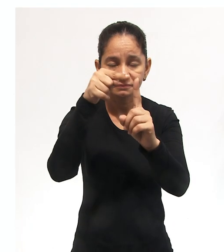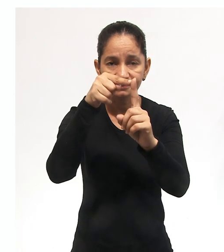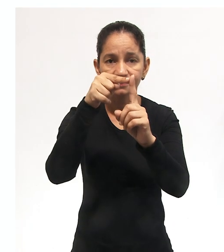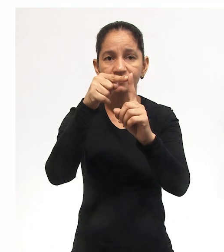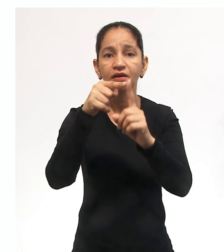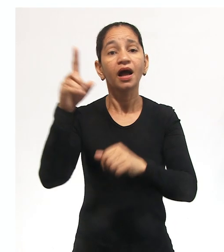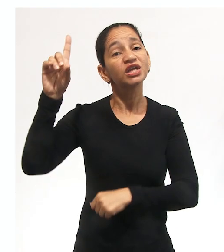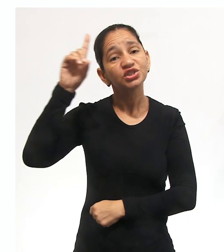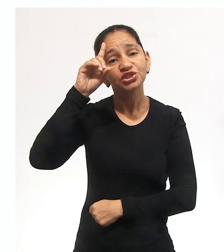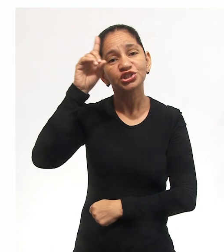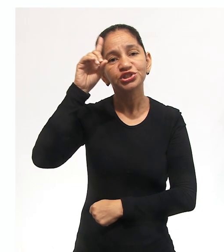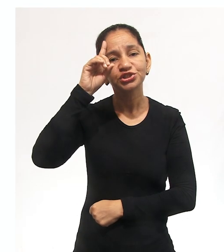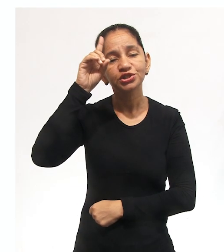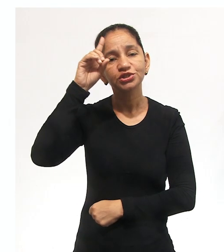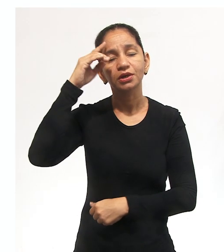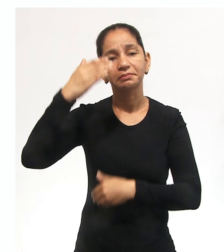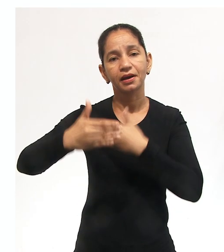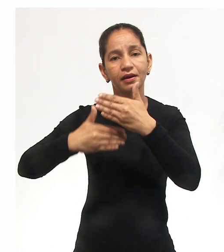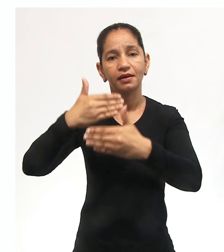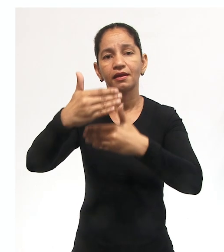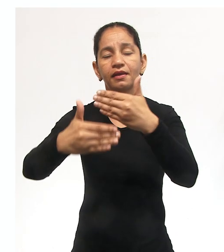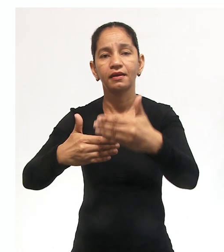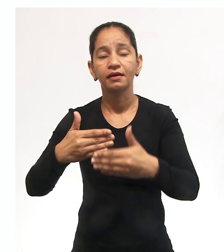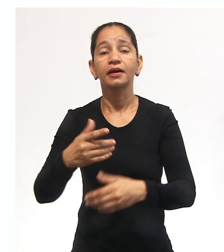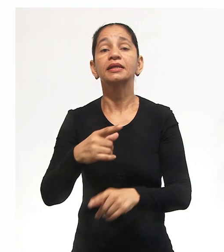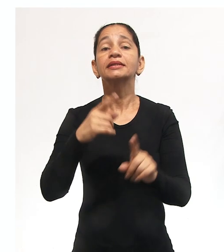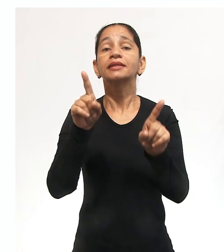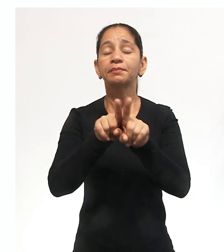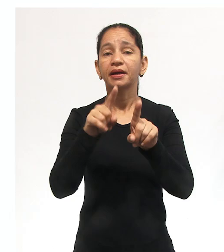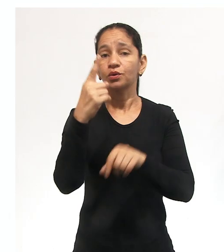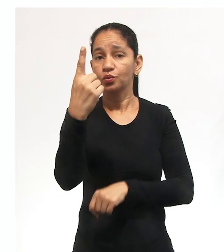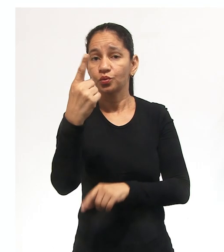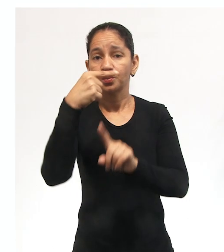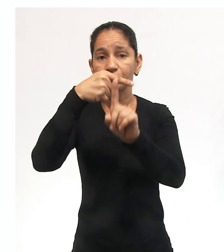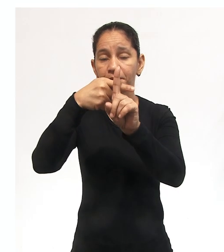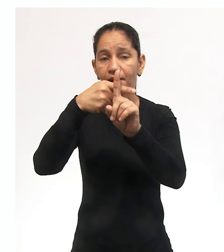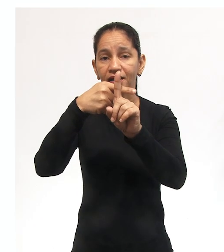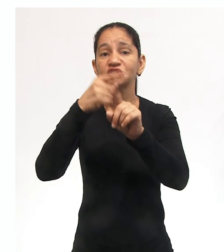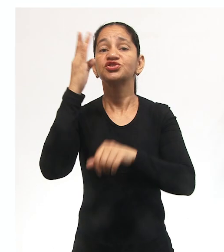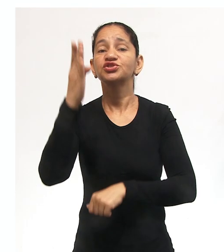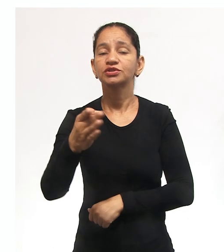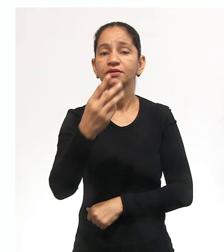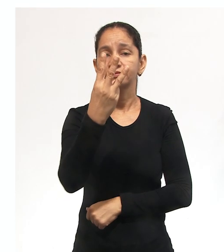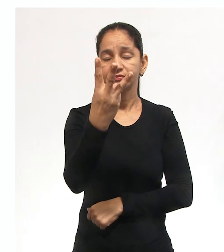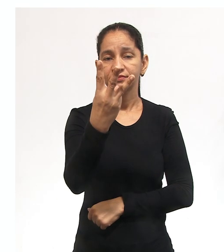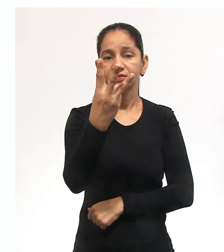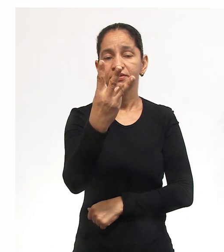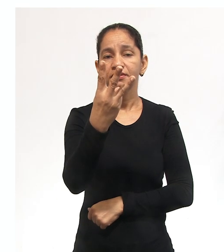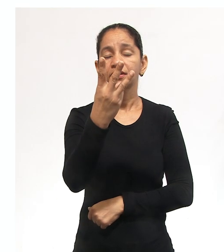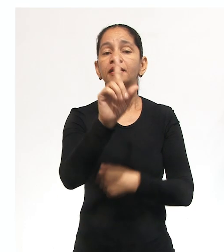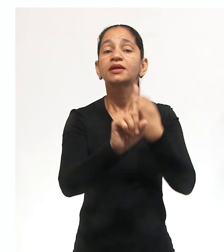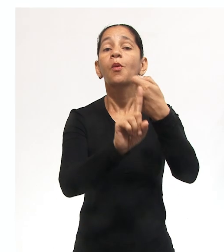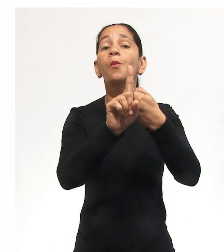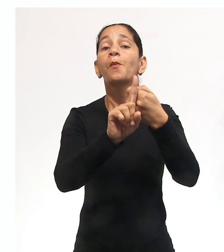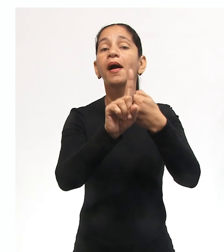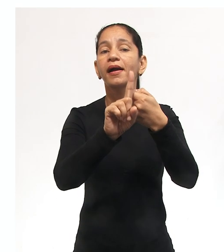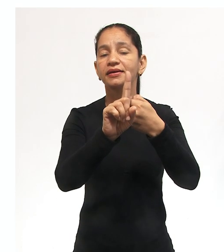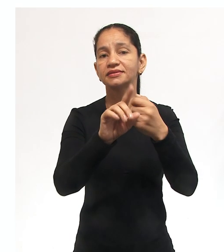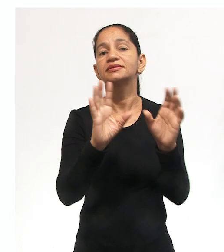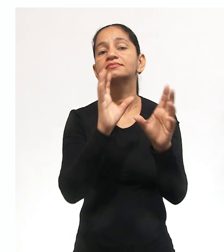que vai ser a taxa diária, taxa ao dia, mais a taxa que eu tenho, que é de 3% ao